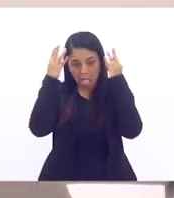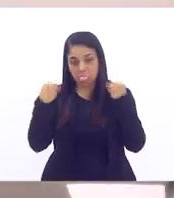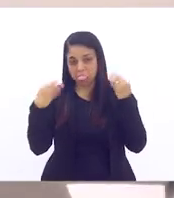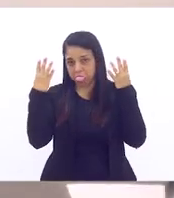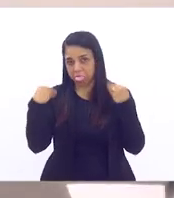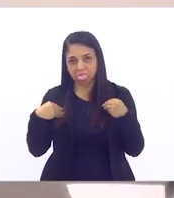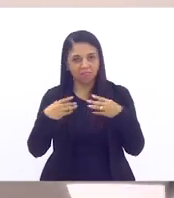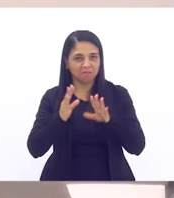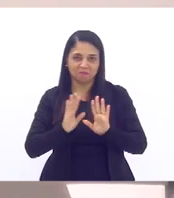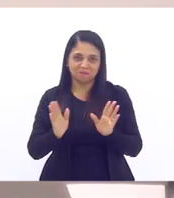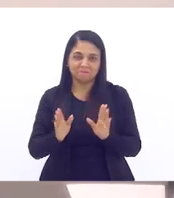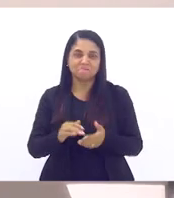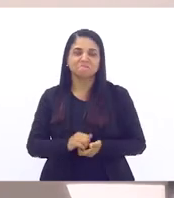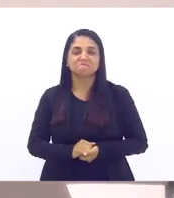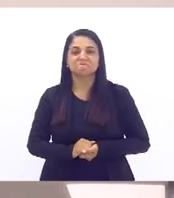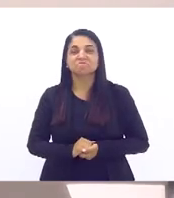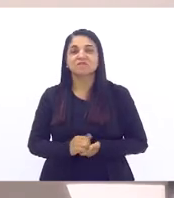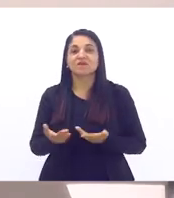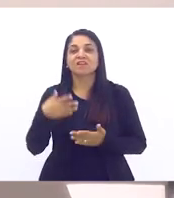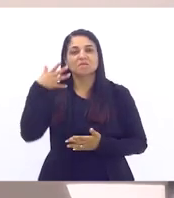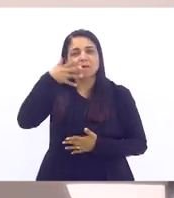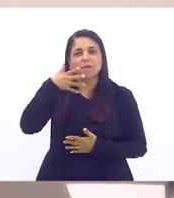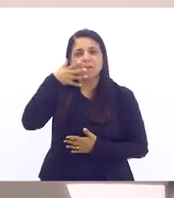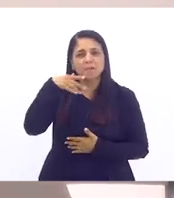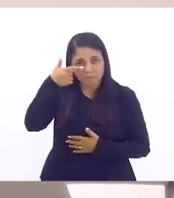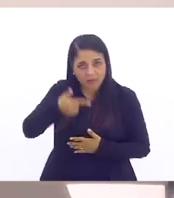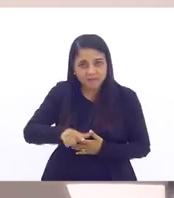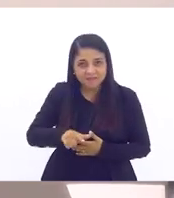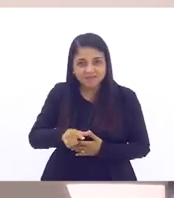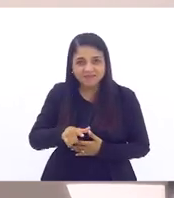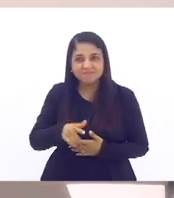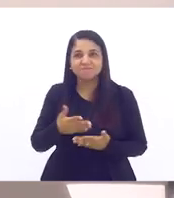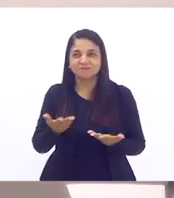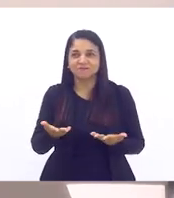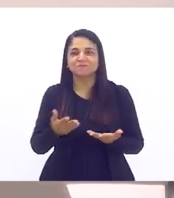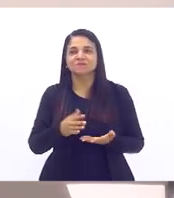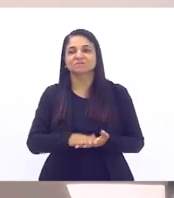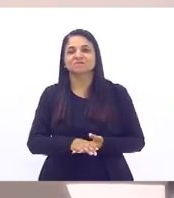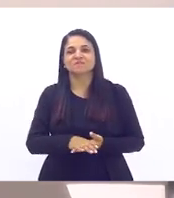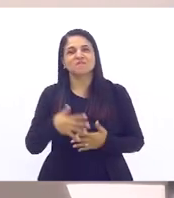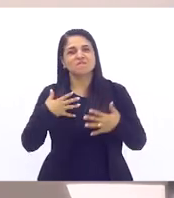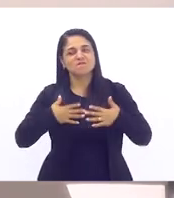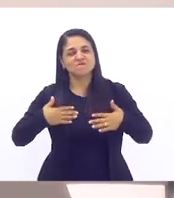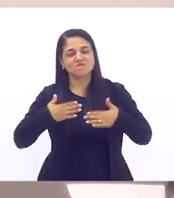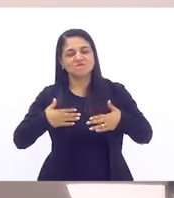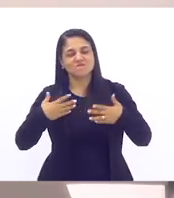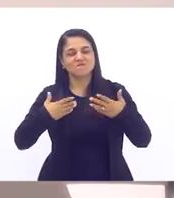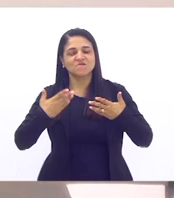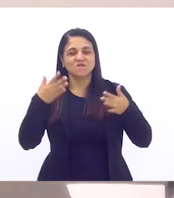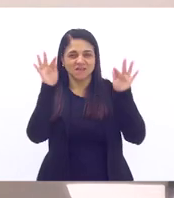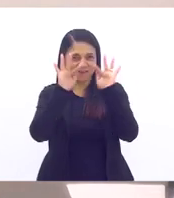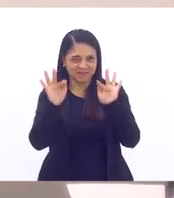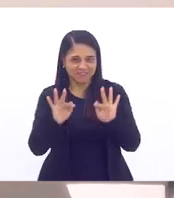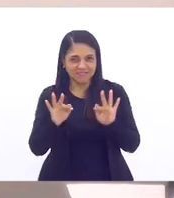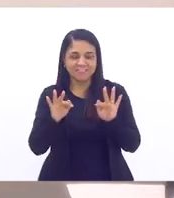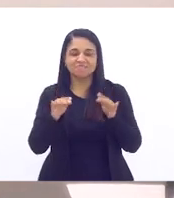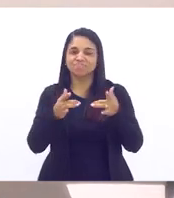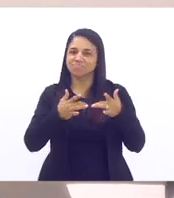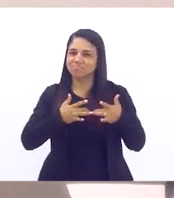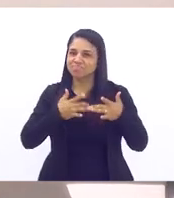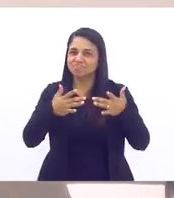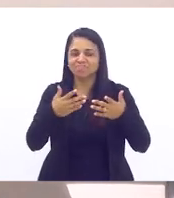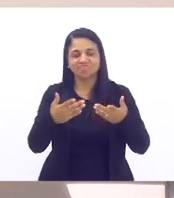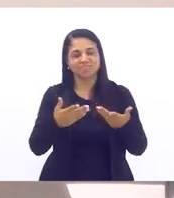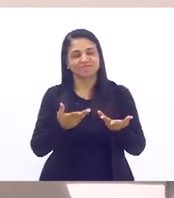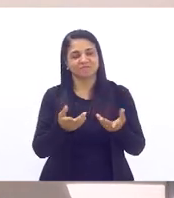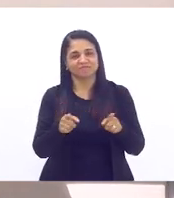Mas Alguém gostaria de ter usado a palavra agora é isso minha gente eu fico muito feliz mais uma vez honrado ontem conosco tenho certeza